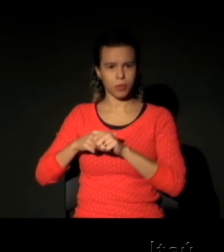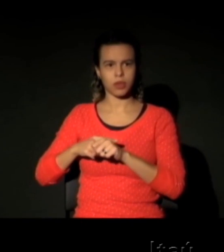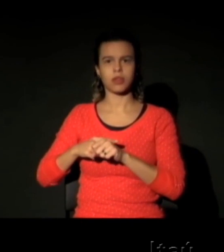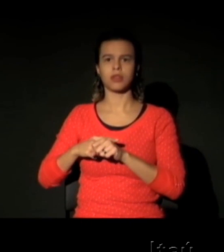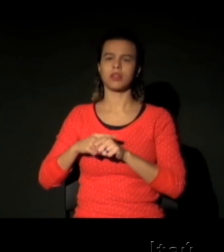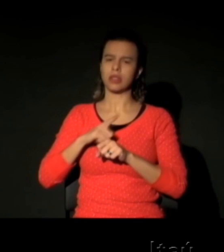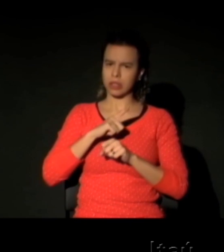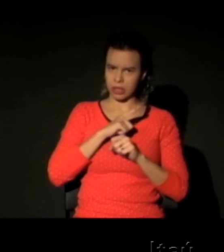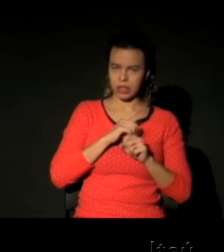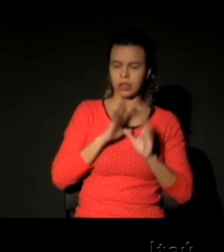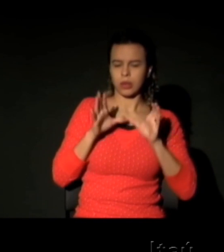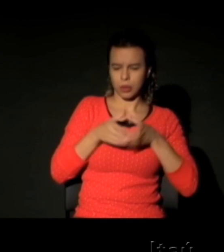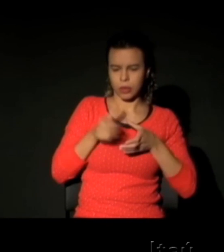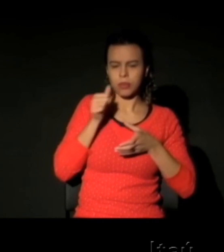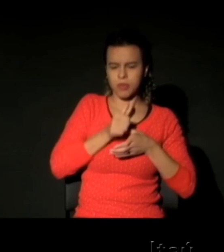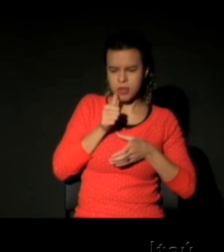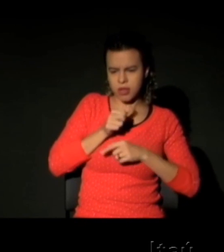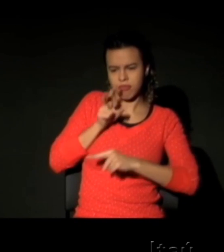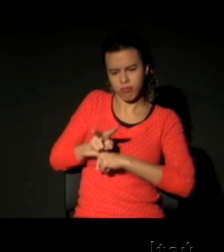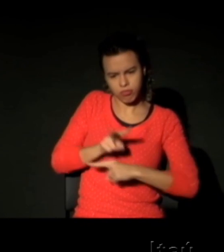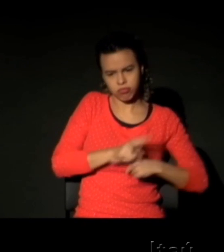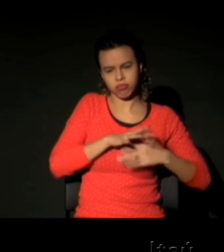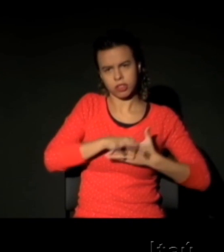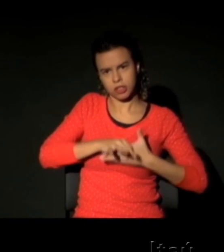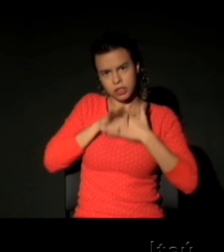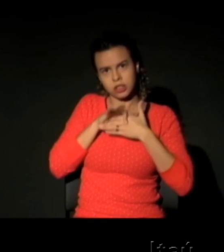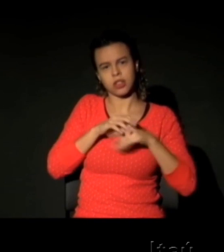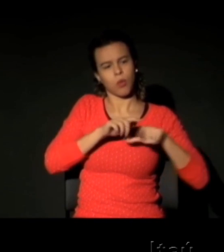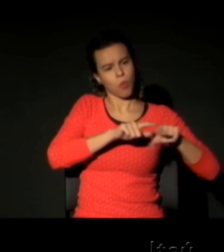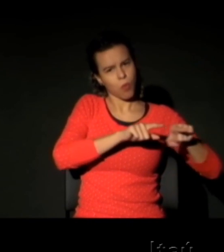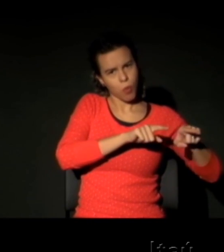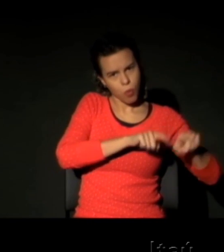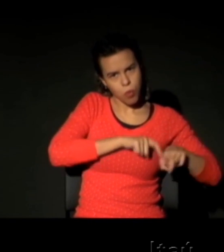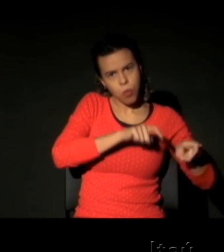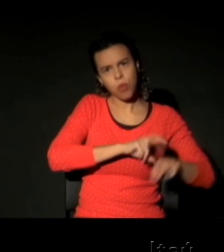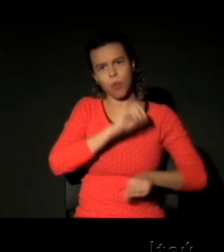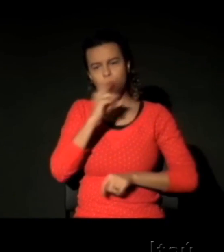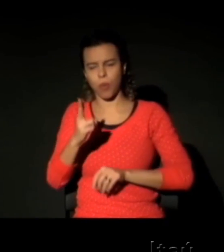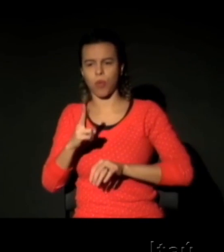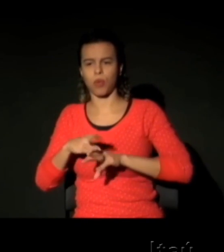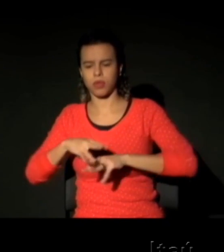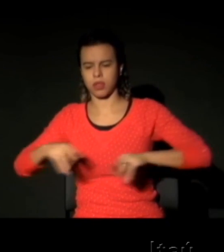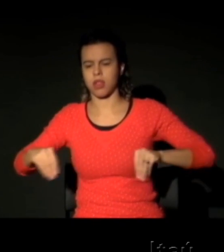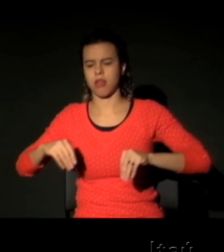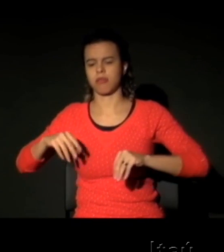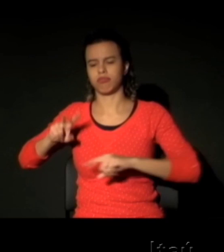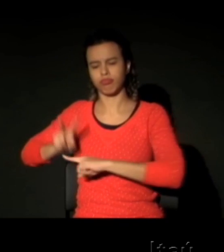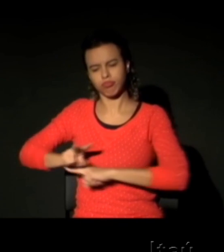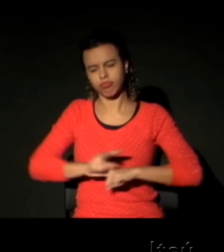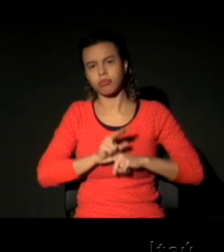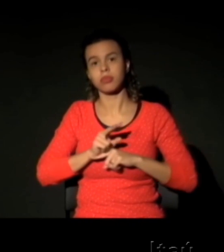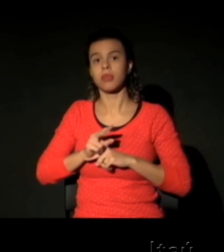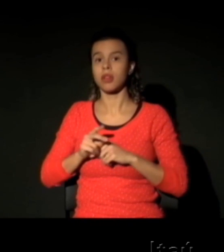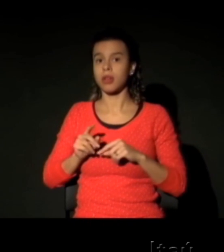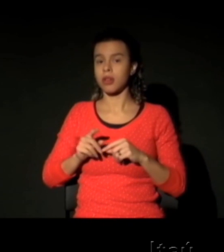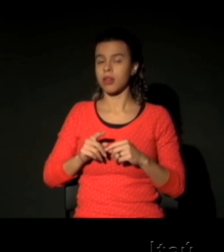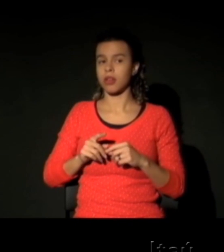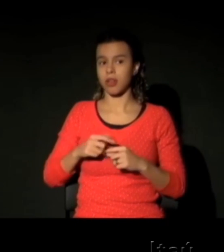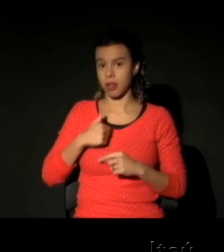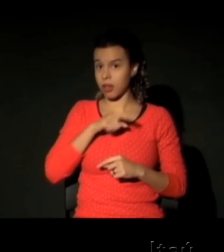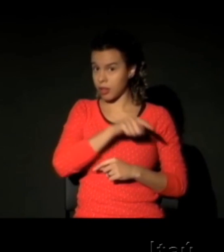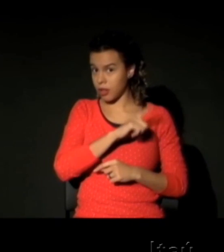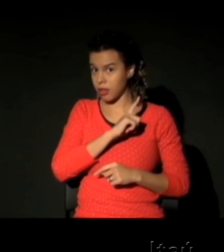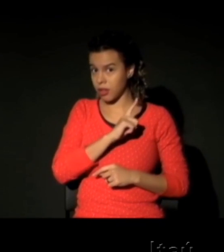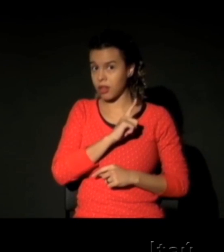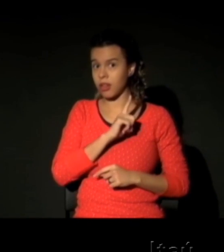feminismo eh eh feminino eh eh rural ou territorial cultura de base territorial né O que aliás ali